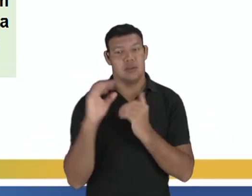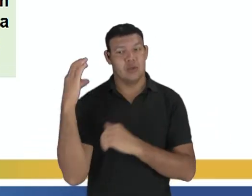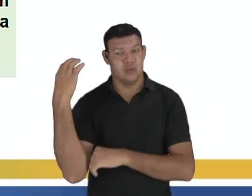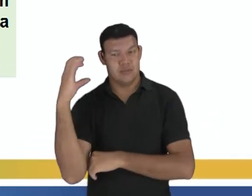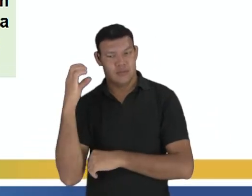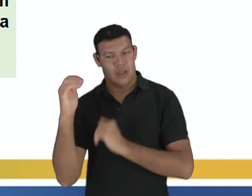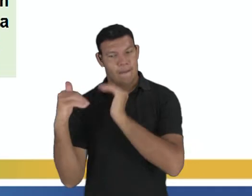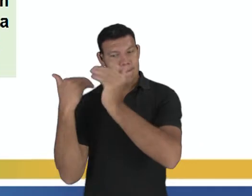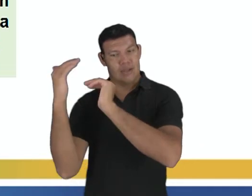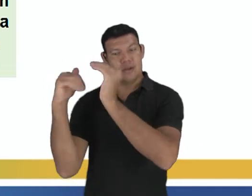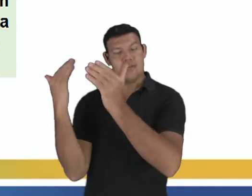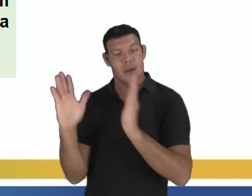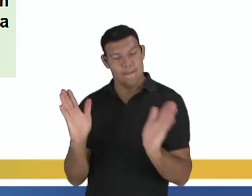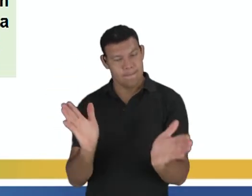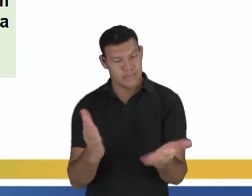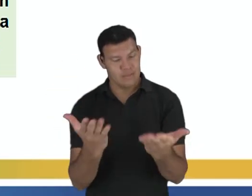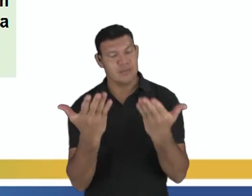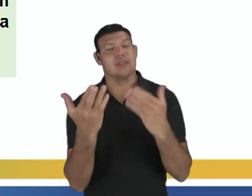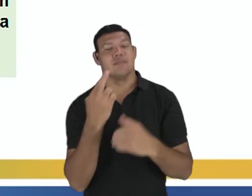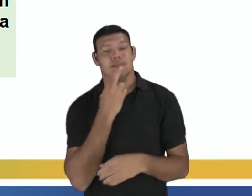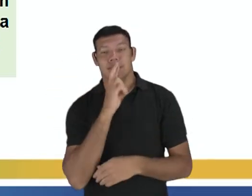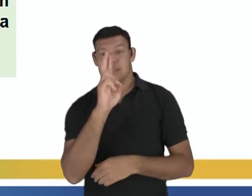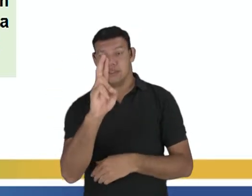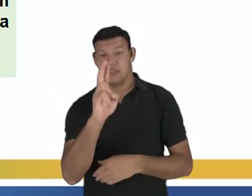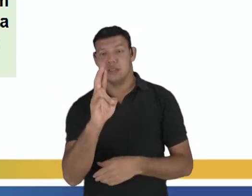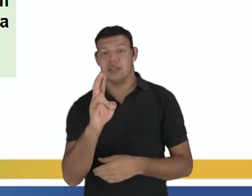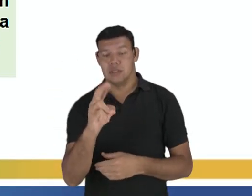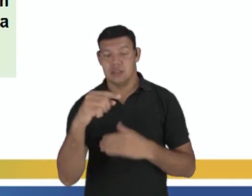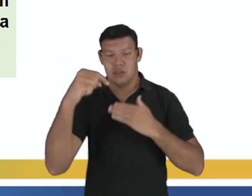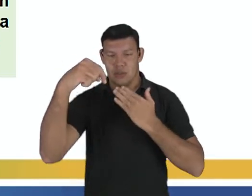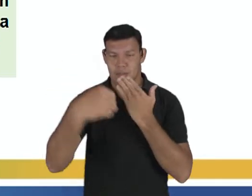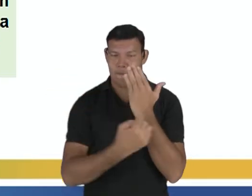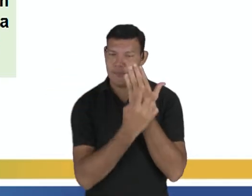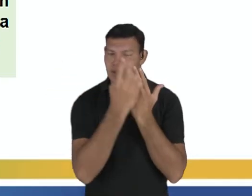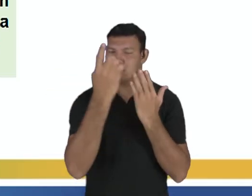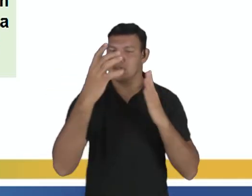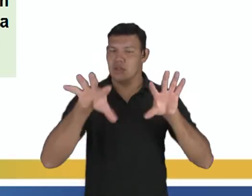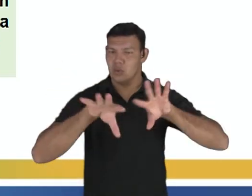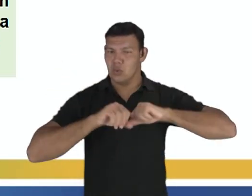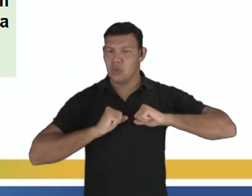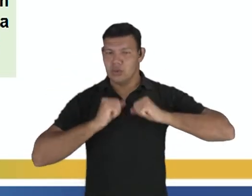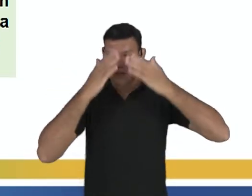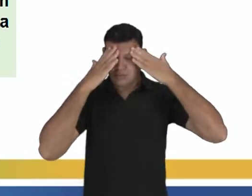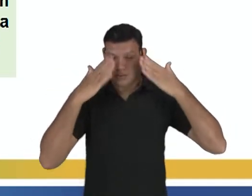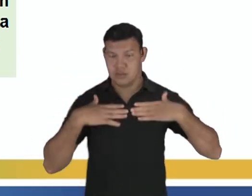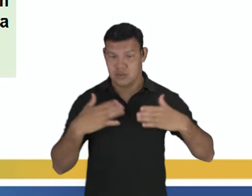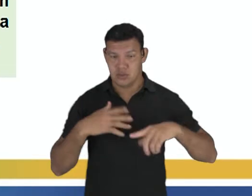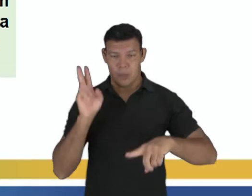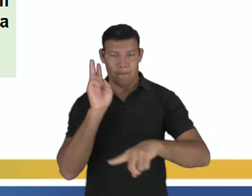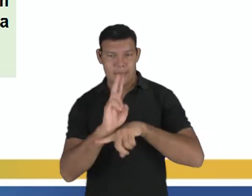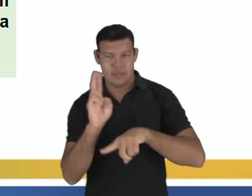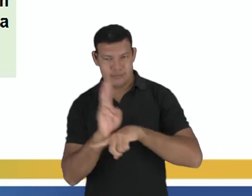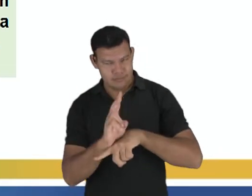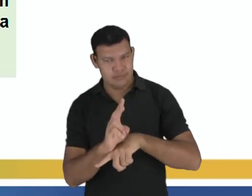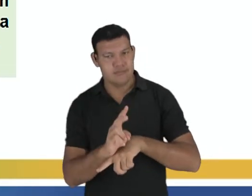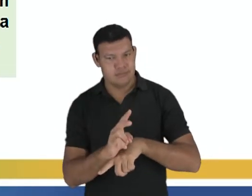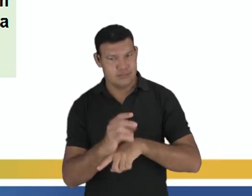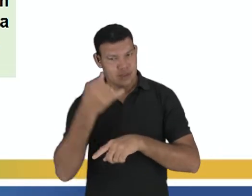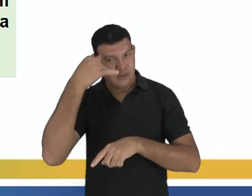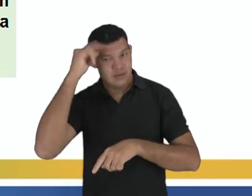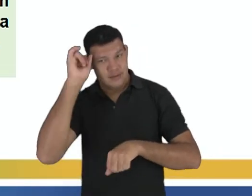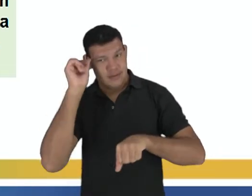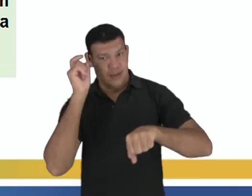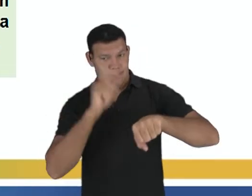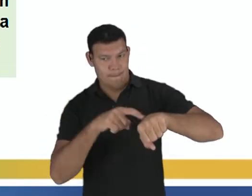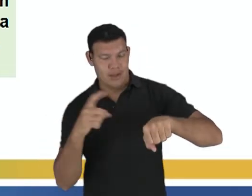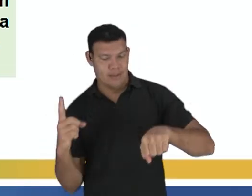os cientistas desenvolveram para estimular a sua resposta imunológica adquirida, para que seu corpo se proteja de agentes invasores.